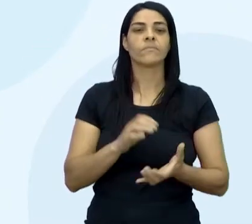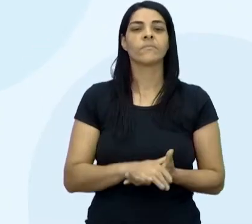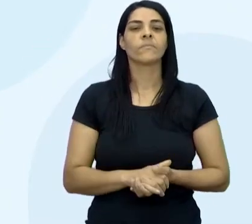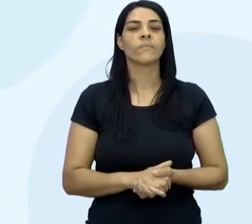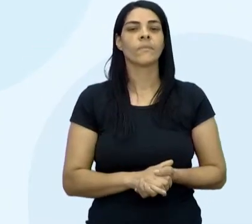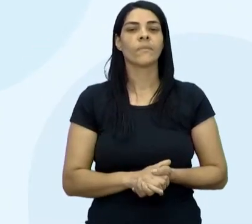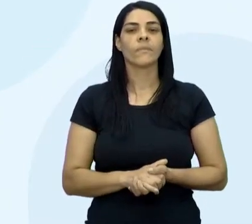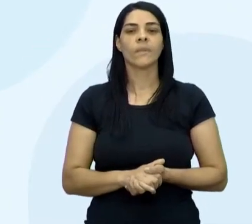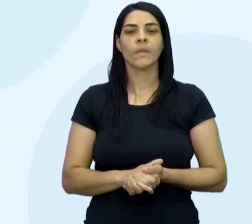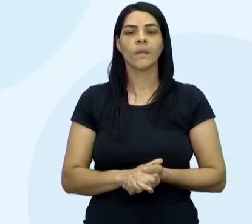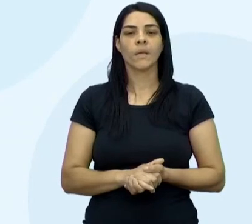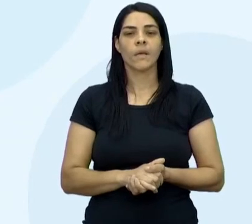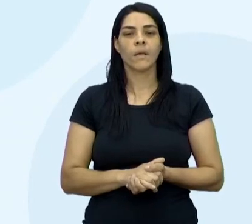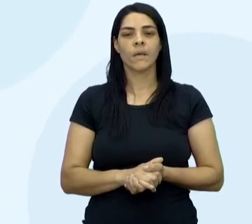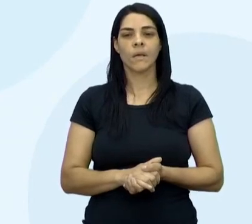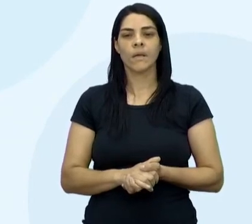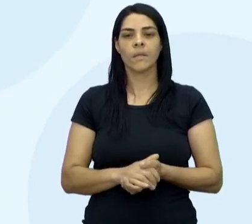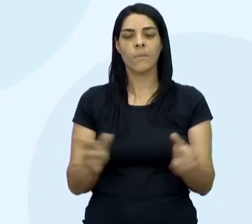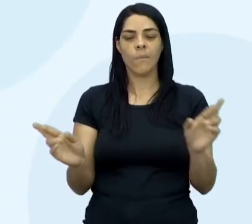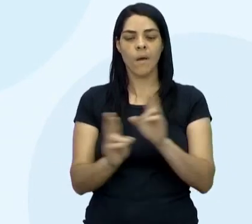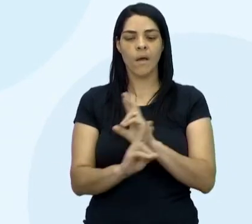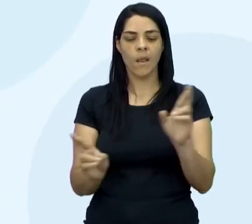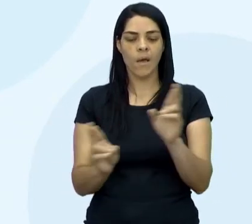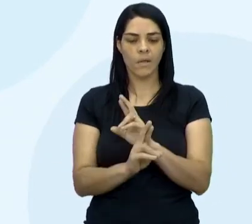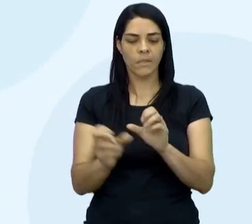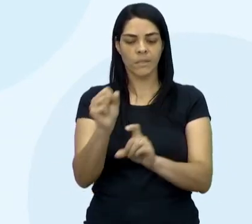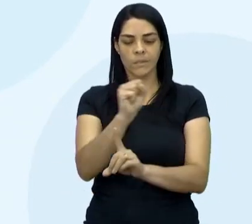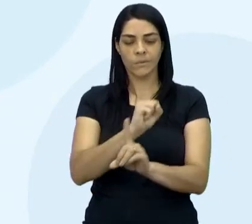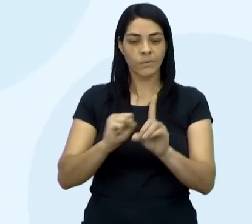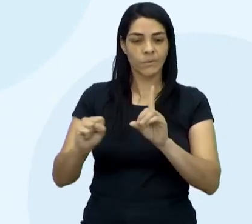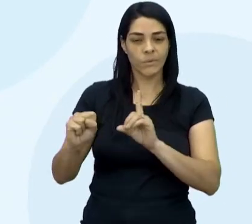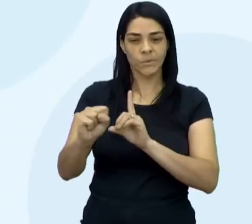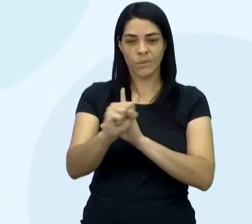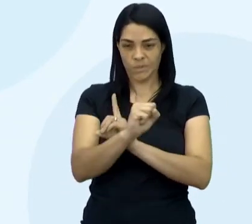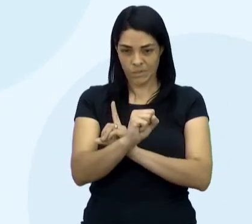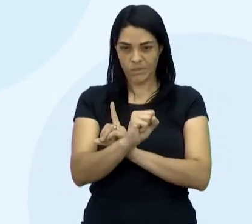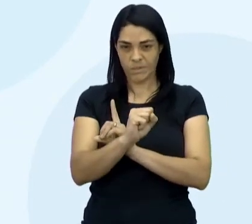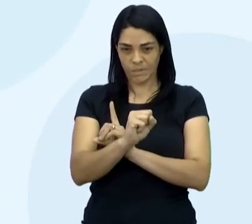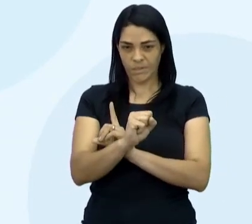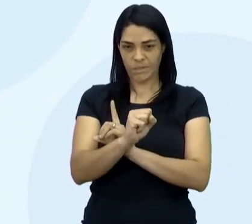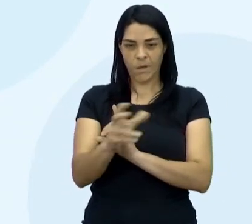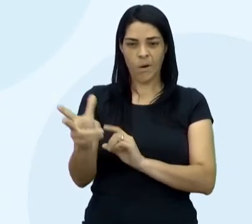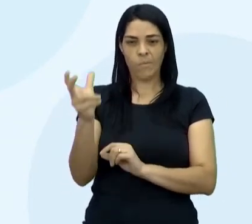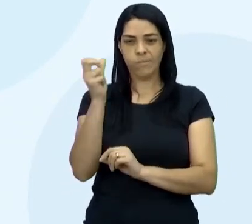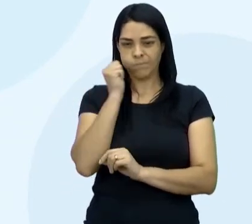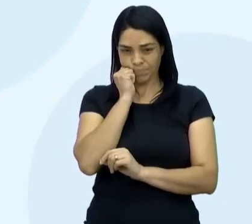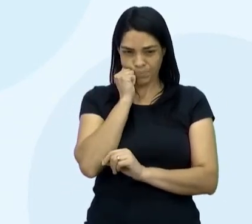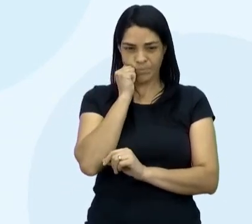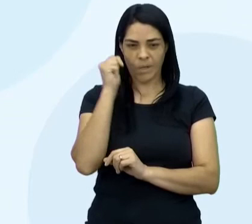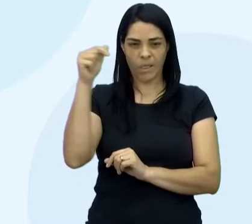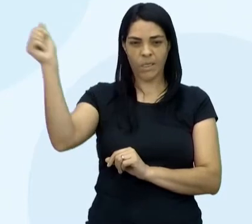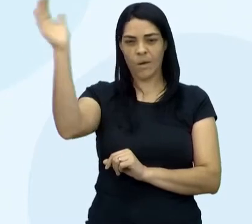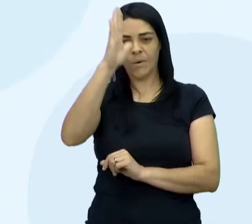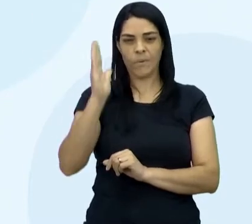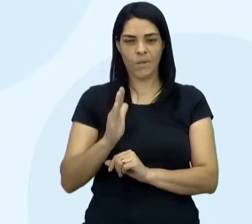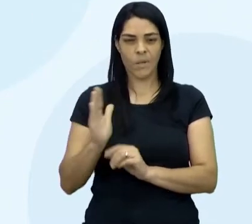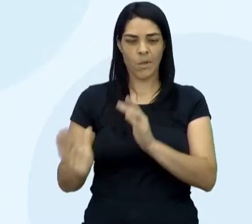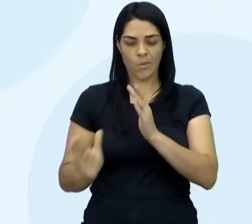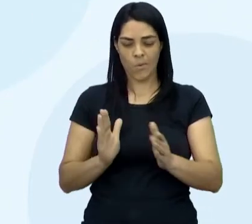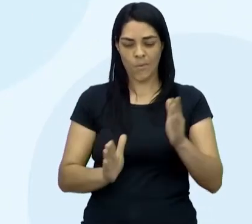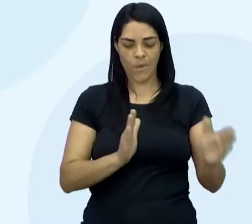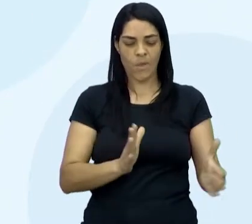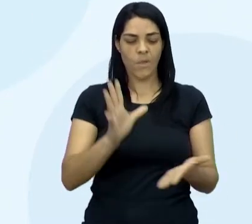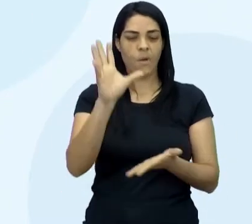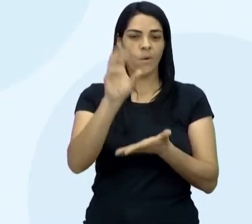e foi uma forma de relação social aí de produção adotada de forma geral no Brasil desde o período colonial até